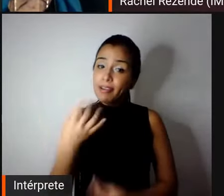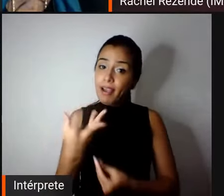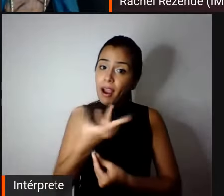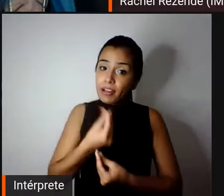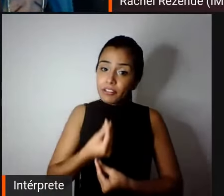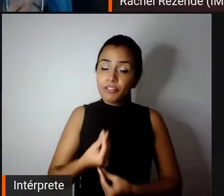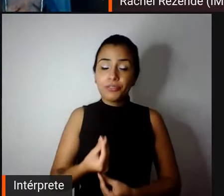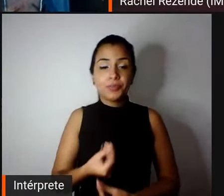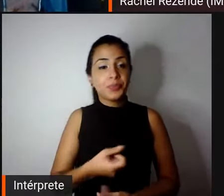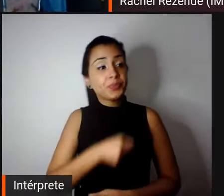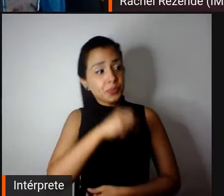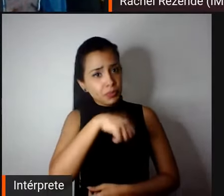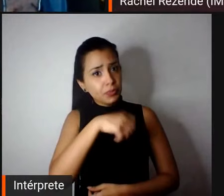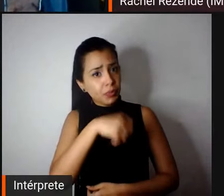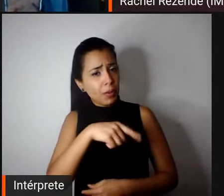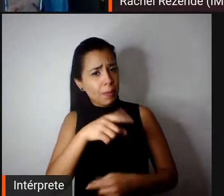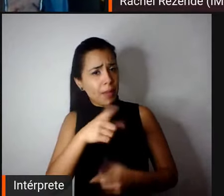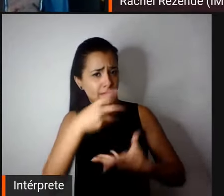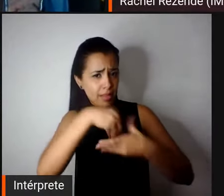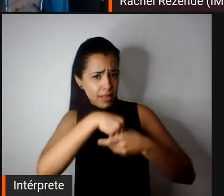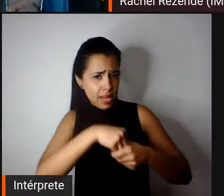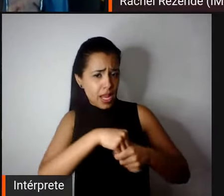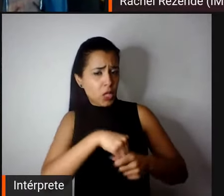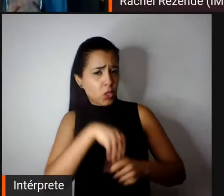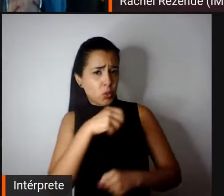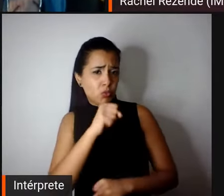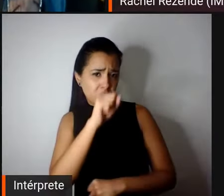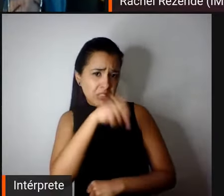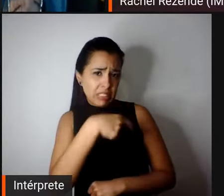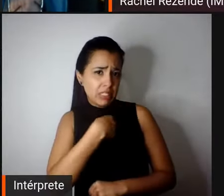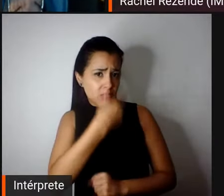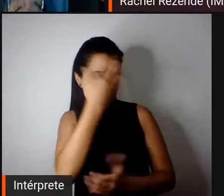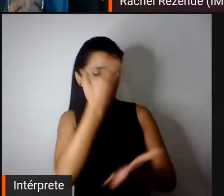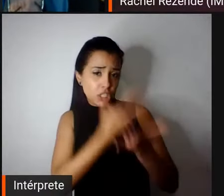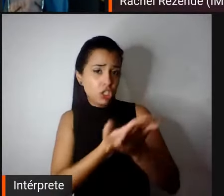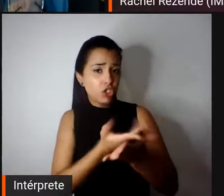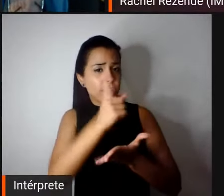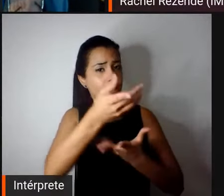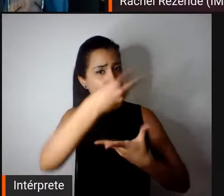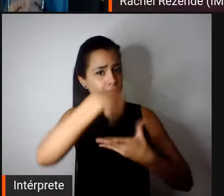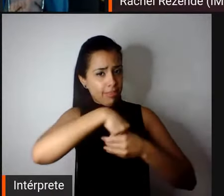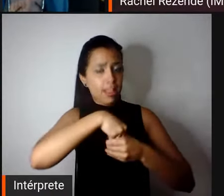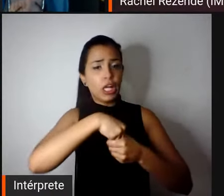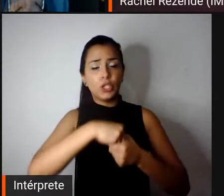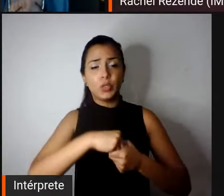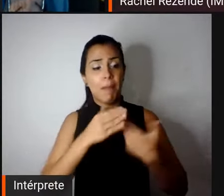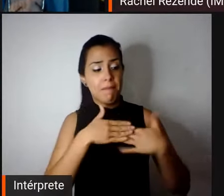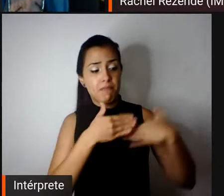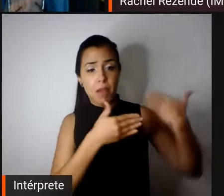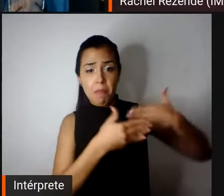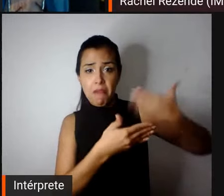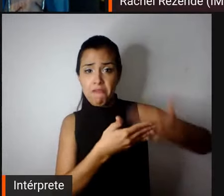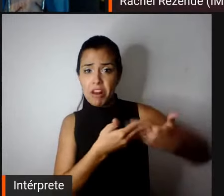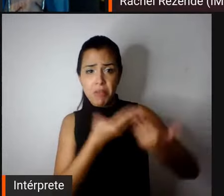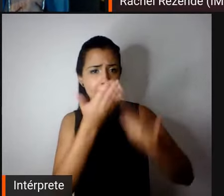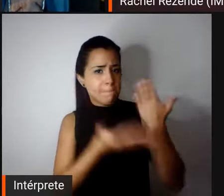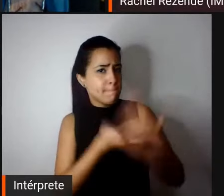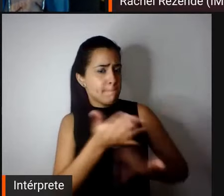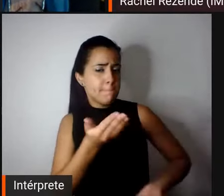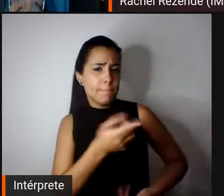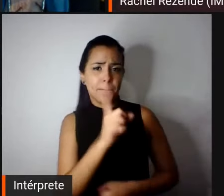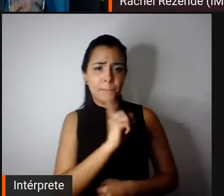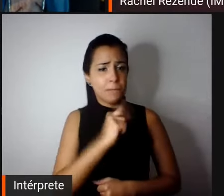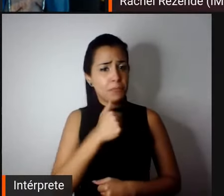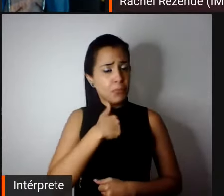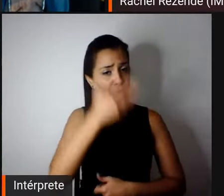faz parte ainda, quer dizer, eu acho que é um processo que não será perdido, eu acho que a gente tem dinâmicas, eu não consigo